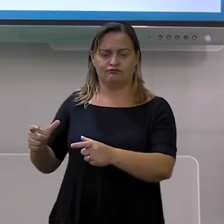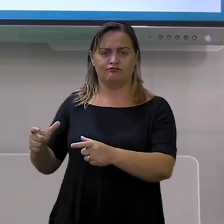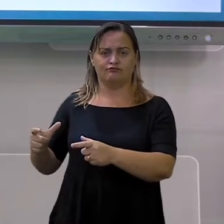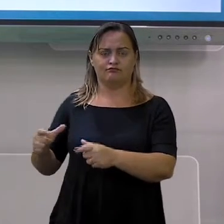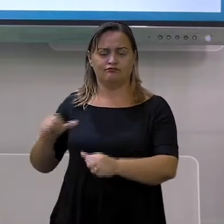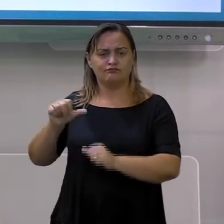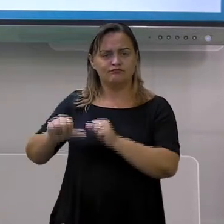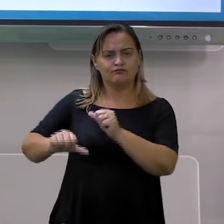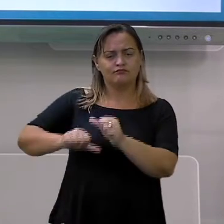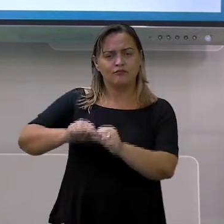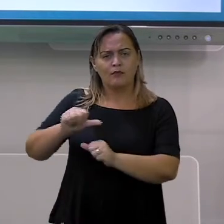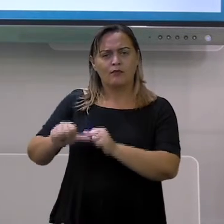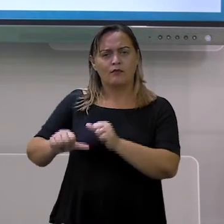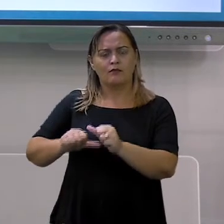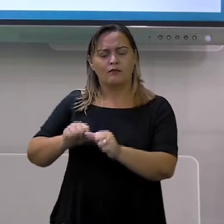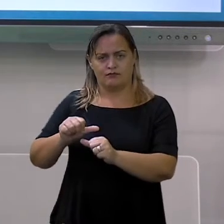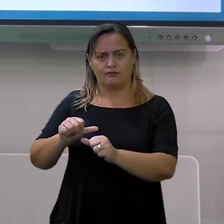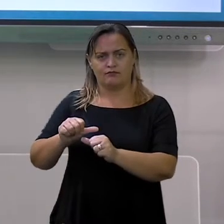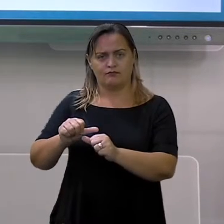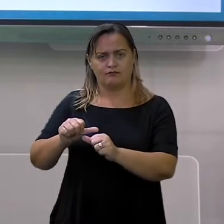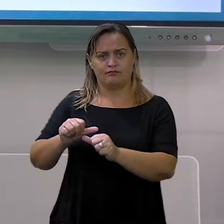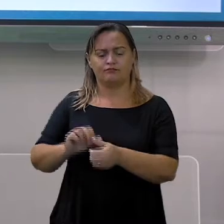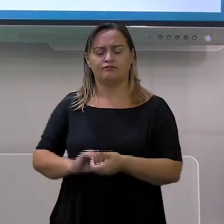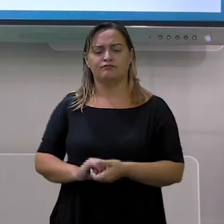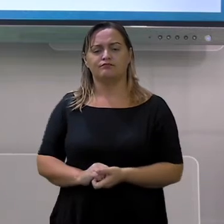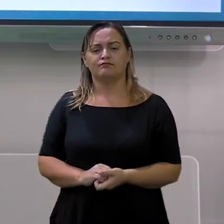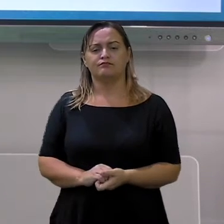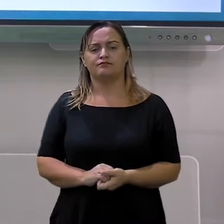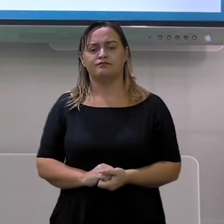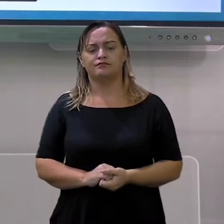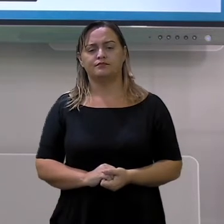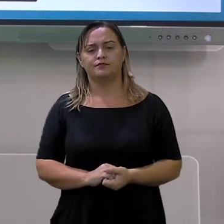com aquela perfeição, com aquela harmonia.